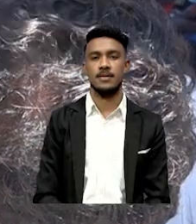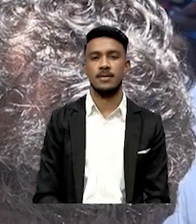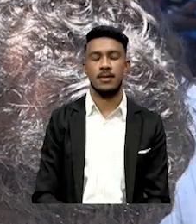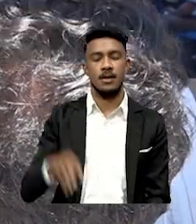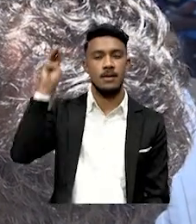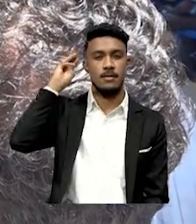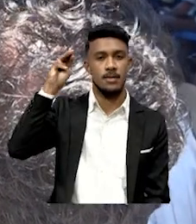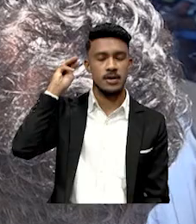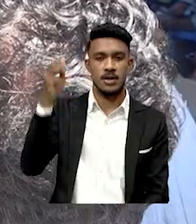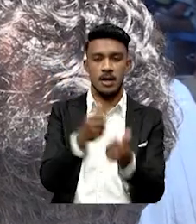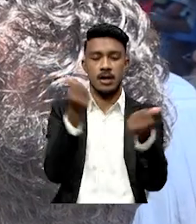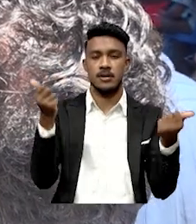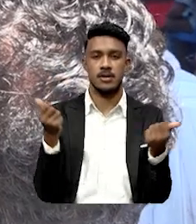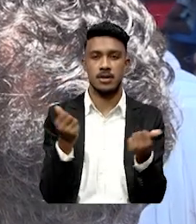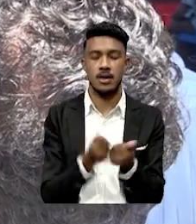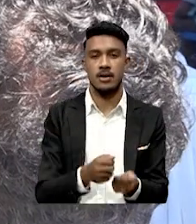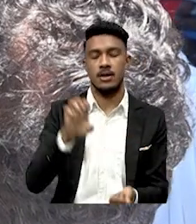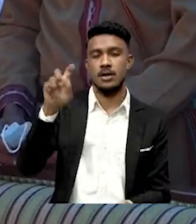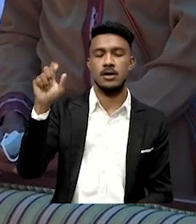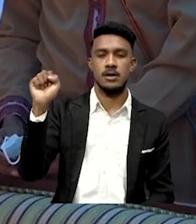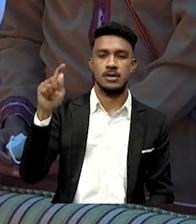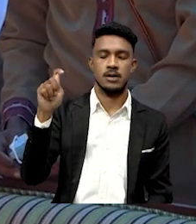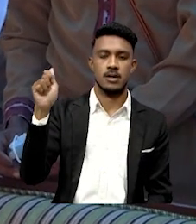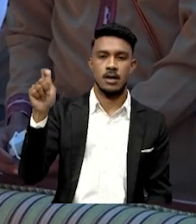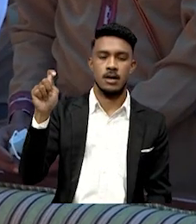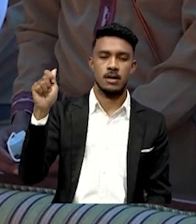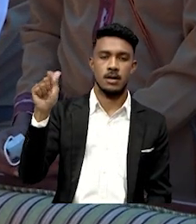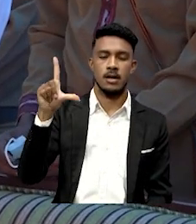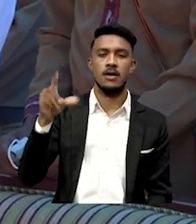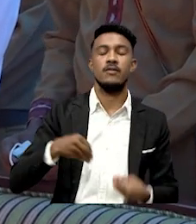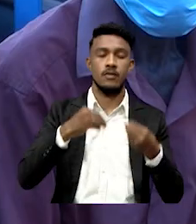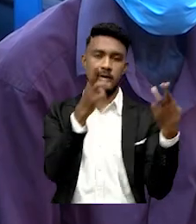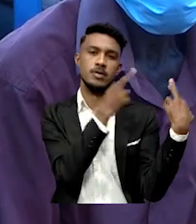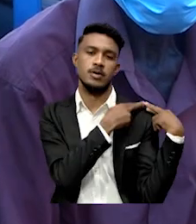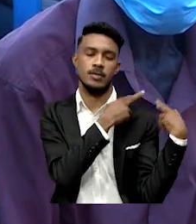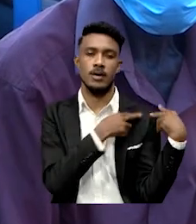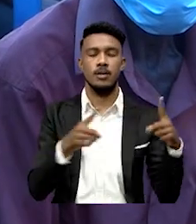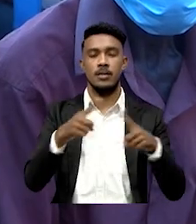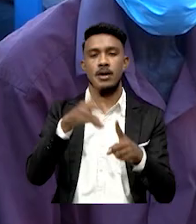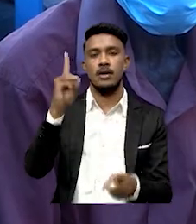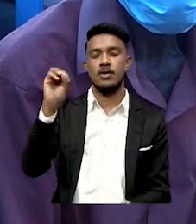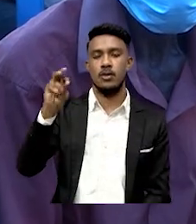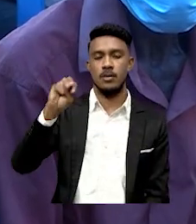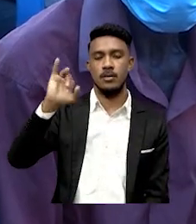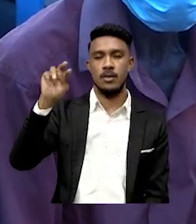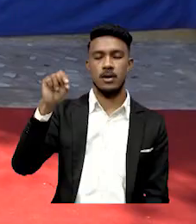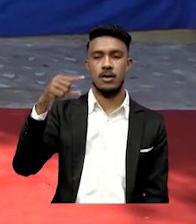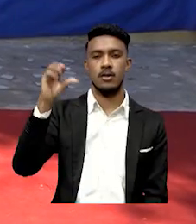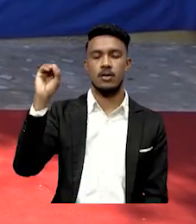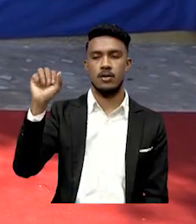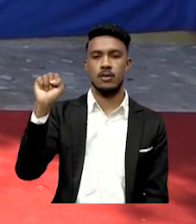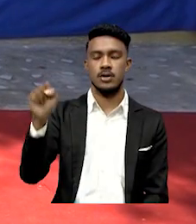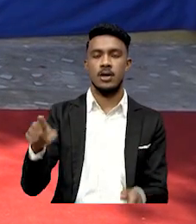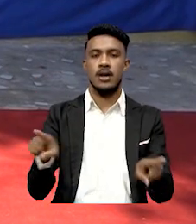Ministro Administras Taun Estatal Miguel de Carvalho fo posse ba Domingo Suarez no dar administrador municipal Atauru, honu ne